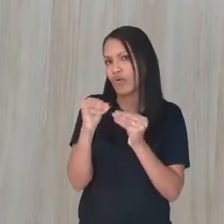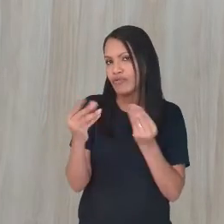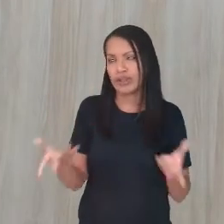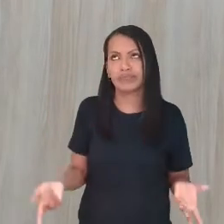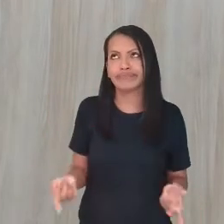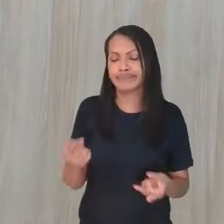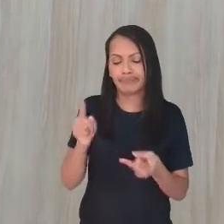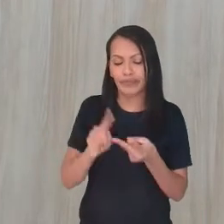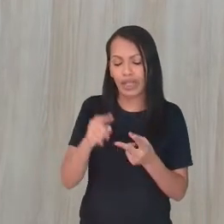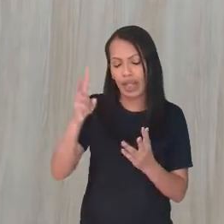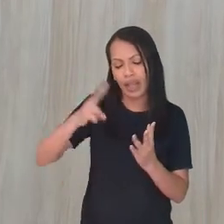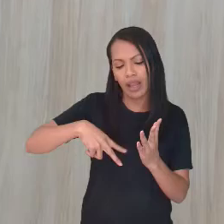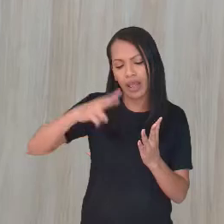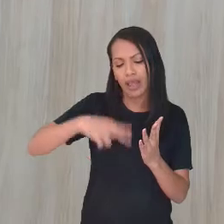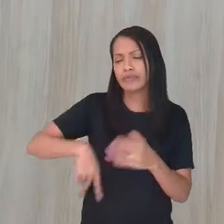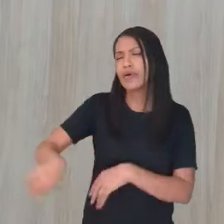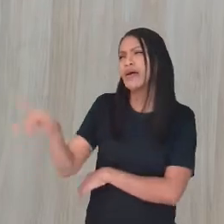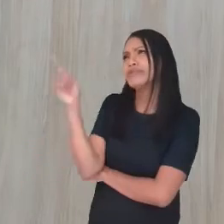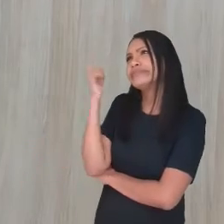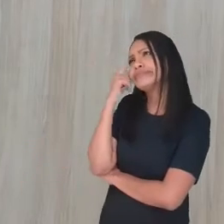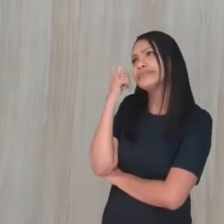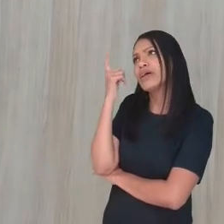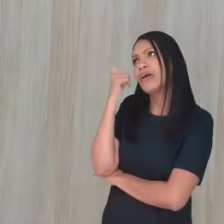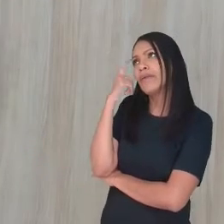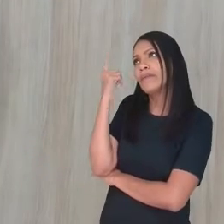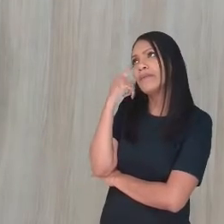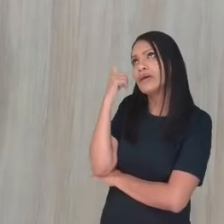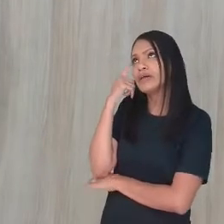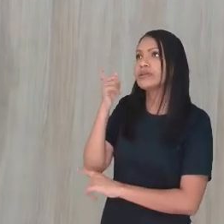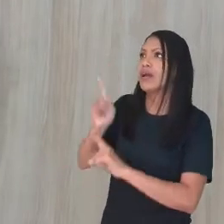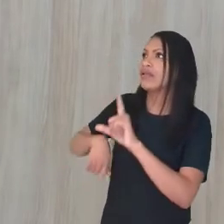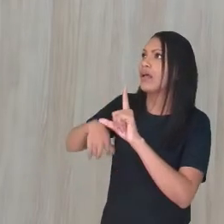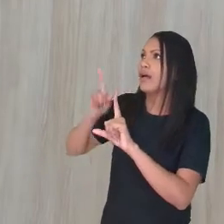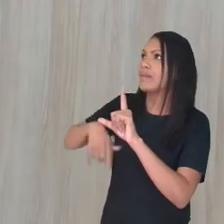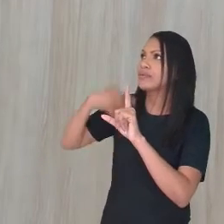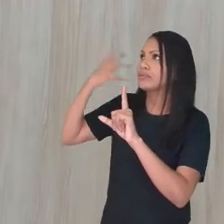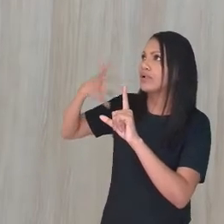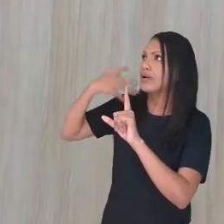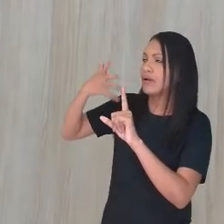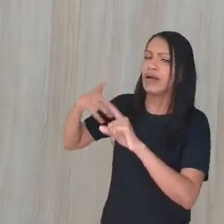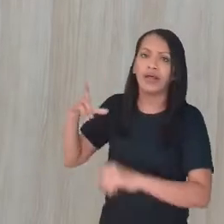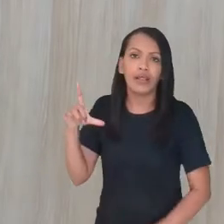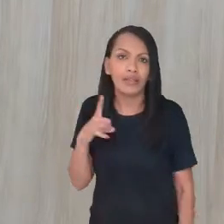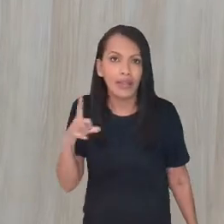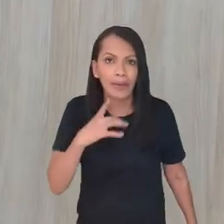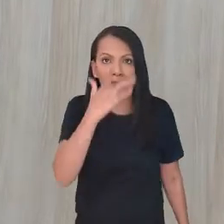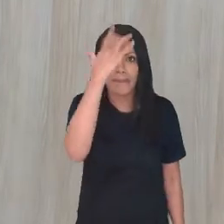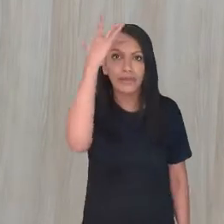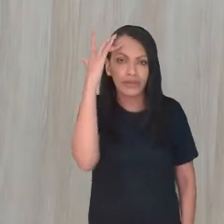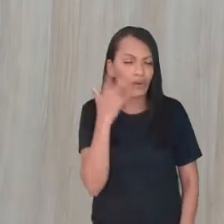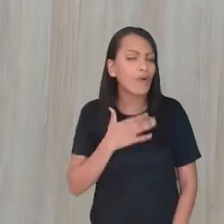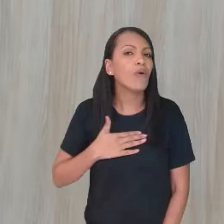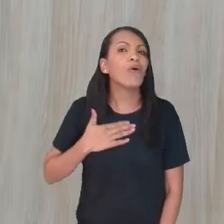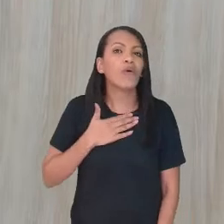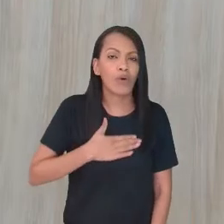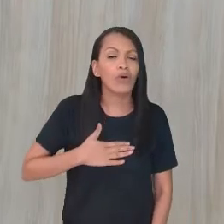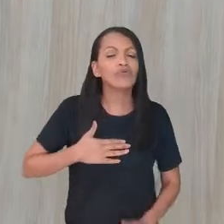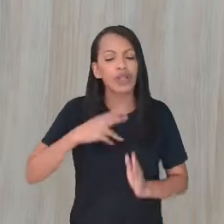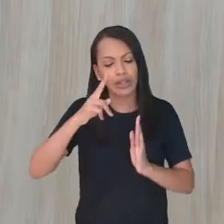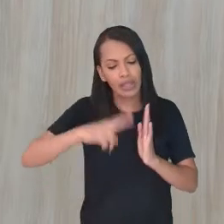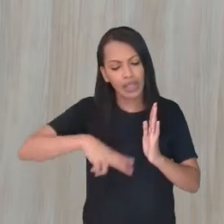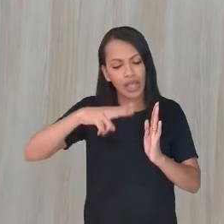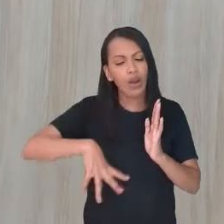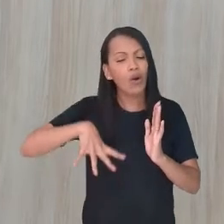estar lendo e você estar pensando na letra da música. Tudo bem que tem gente que gosta de ler escutando música, né,